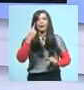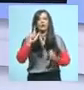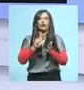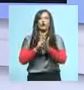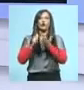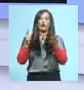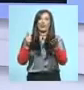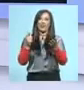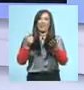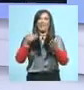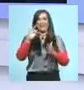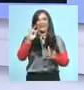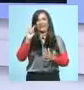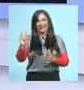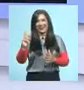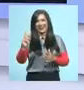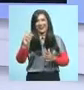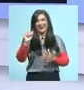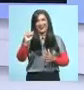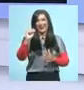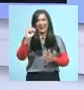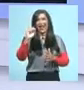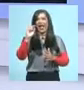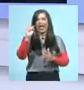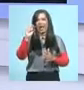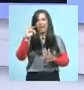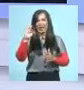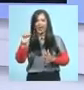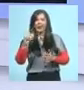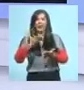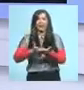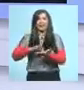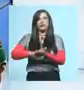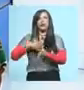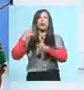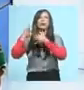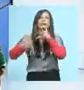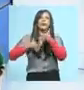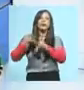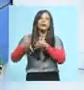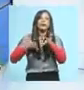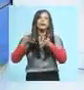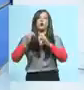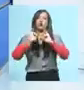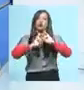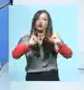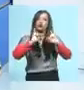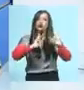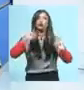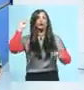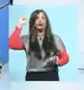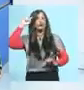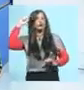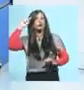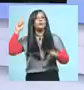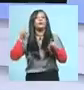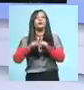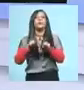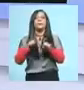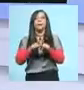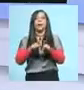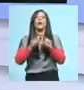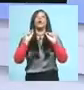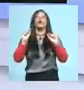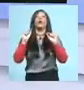telejornal de rede e da TV aberta a oferecer a tradução em Libras, além de levar notícias do dia a dia, também